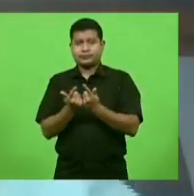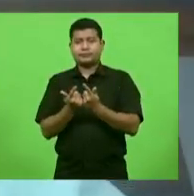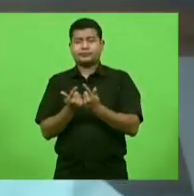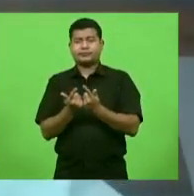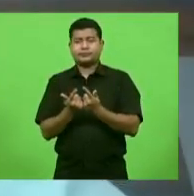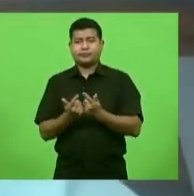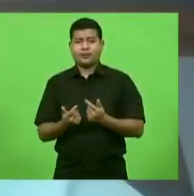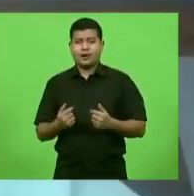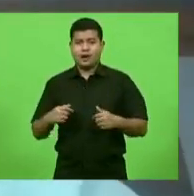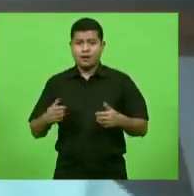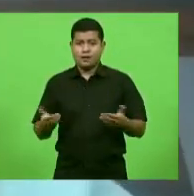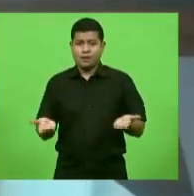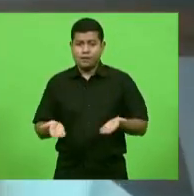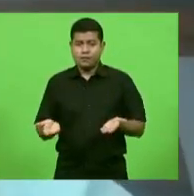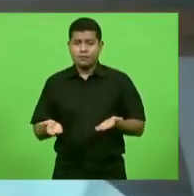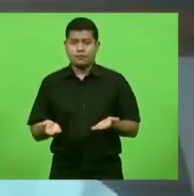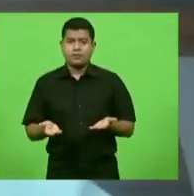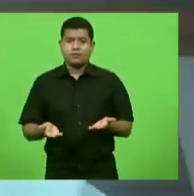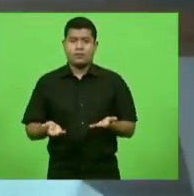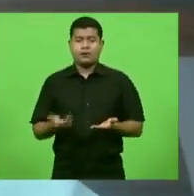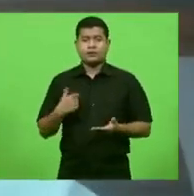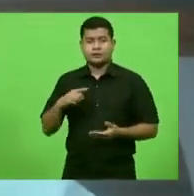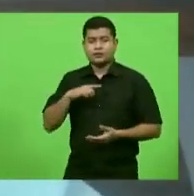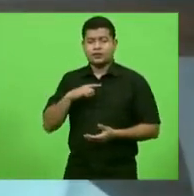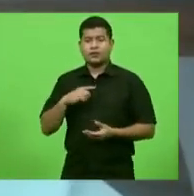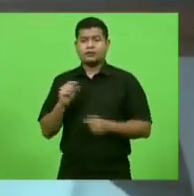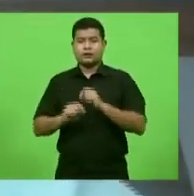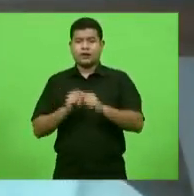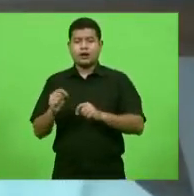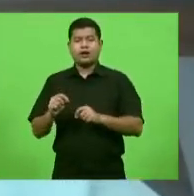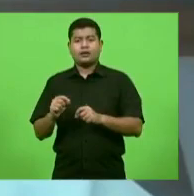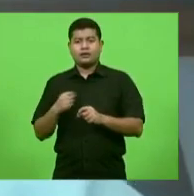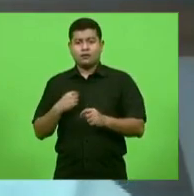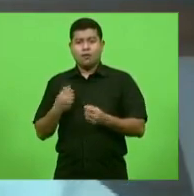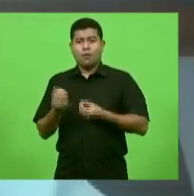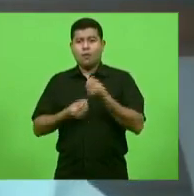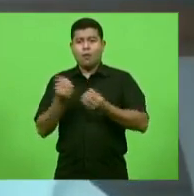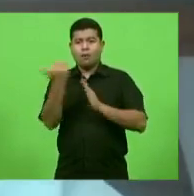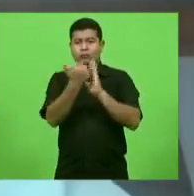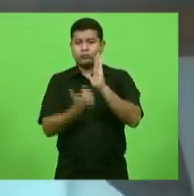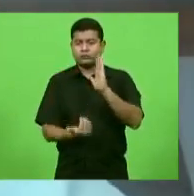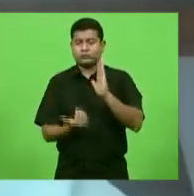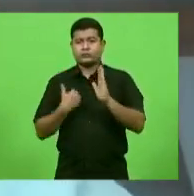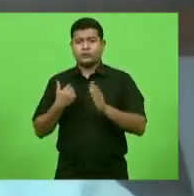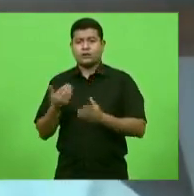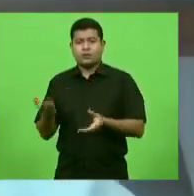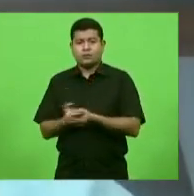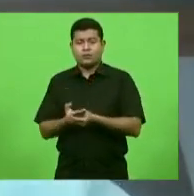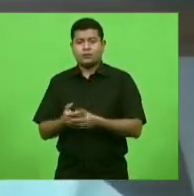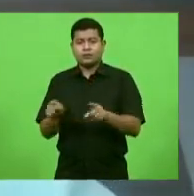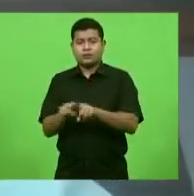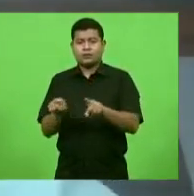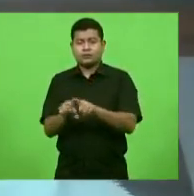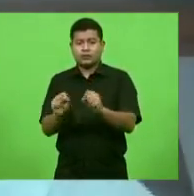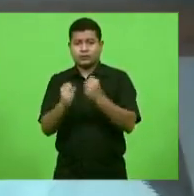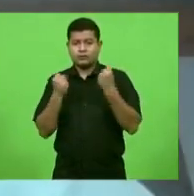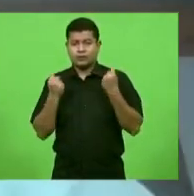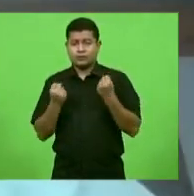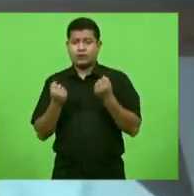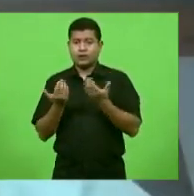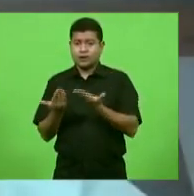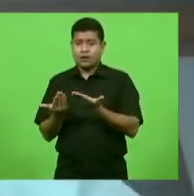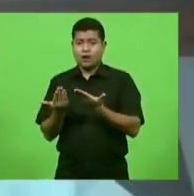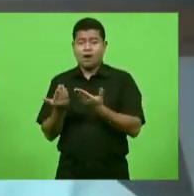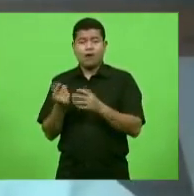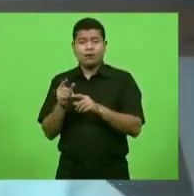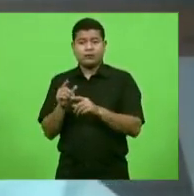Especial, será instaurada a instrução do processo, com a produção de provas e a renovação do direito à ampla defesa e contraditório do representado. Até